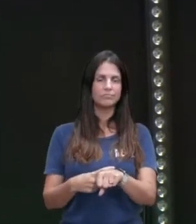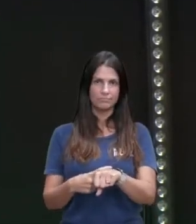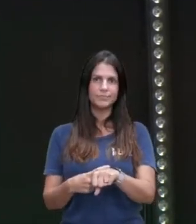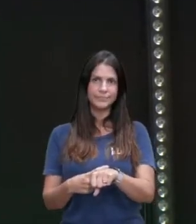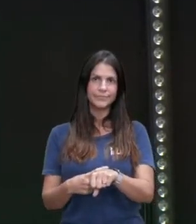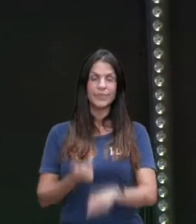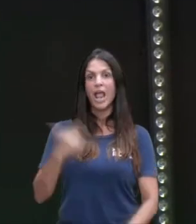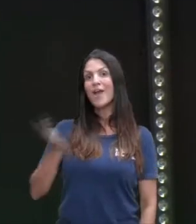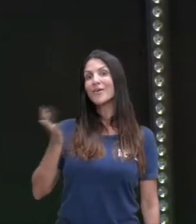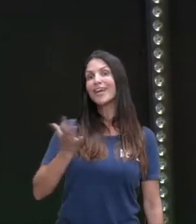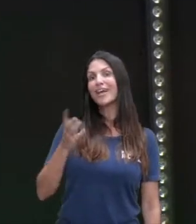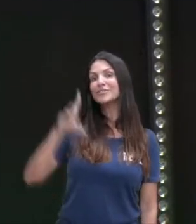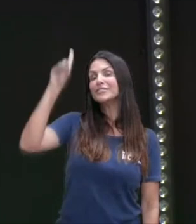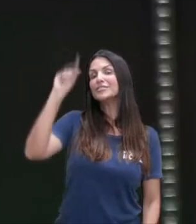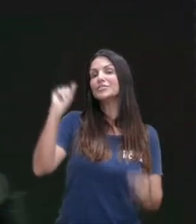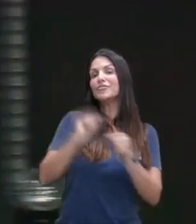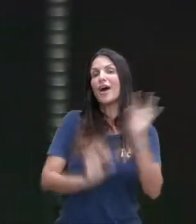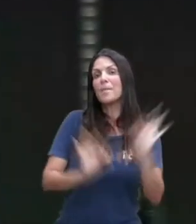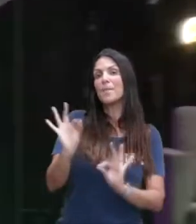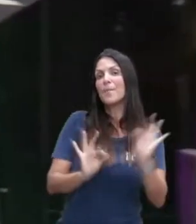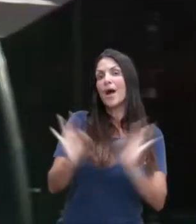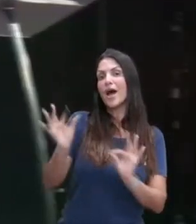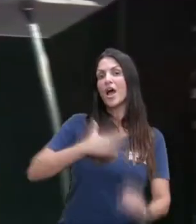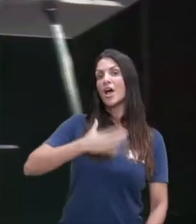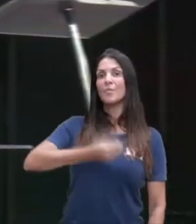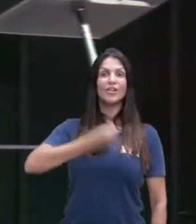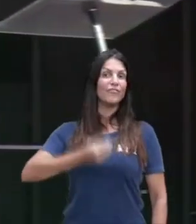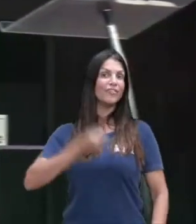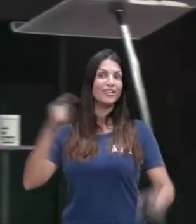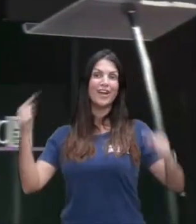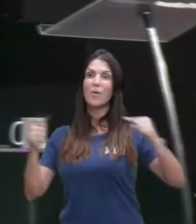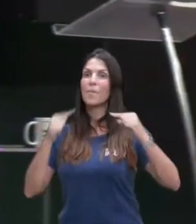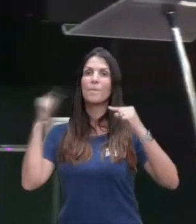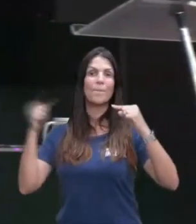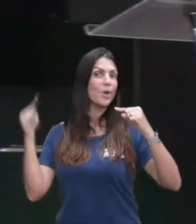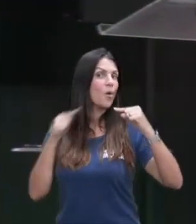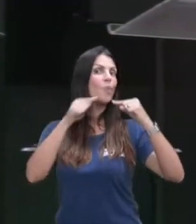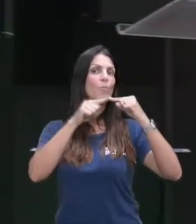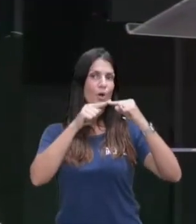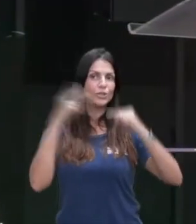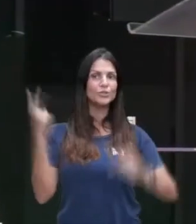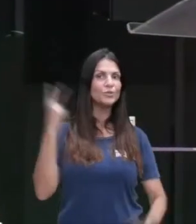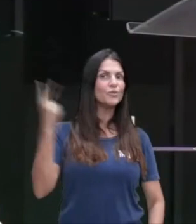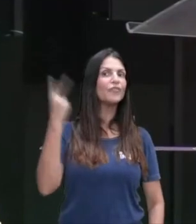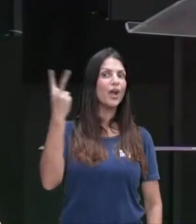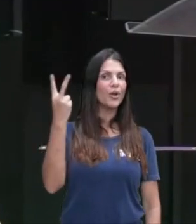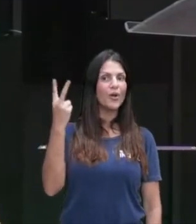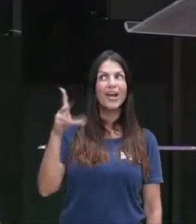eu só quero que Deus cumpra na minha vida na sua a propósito que ele tem dentro do valor que ele te